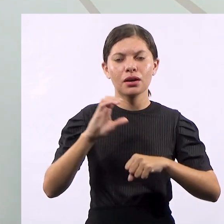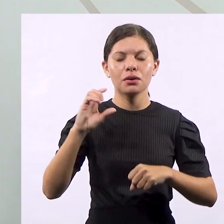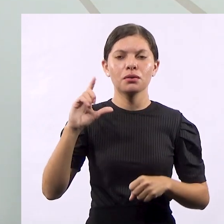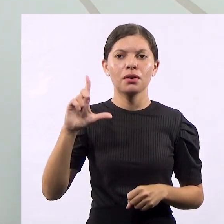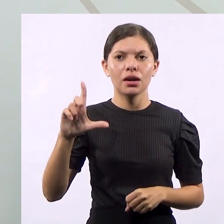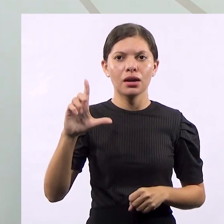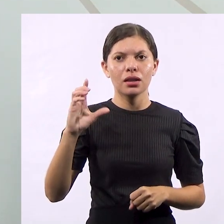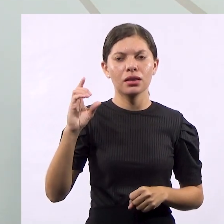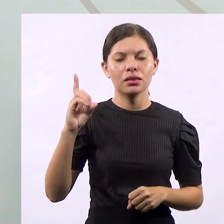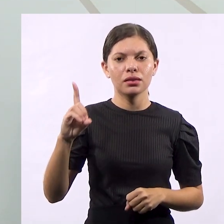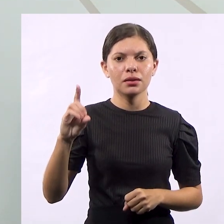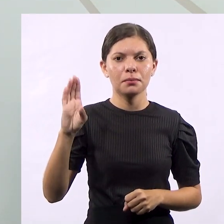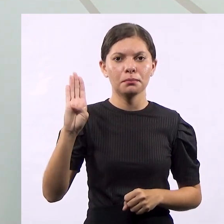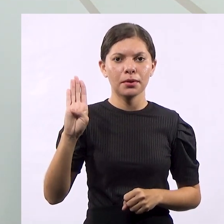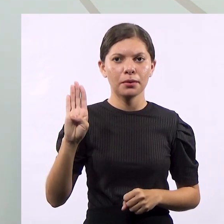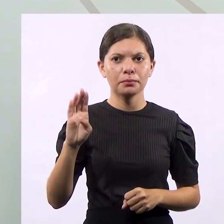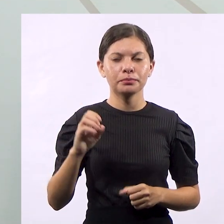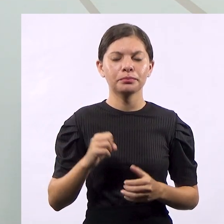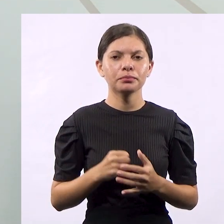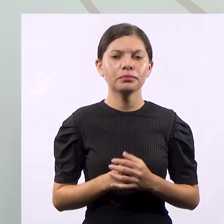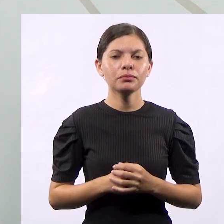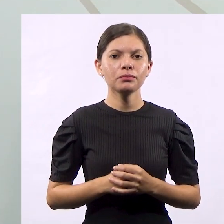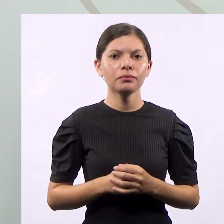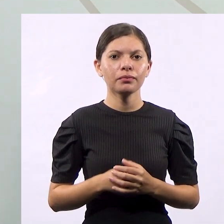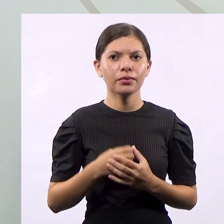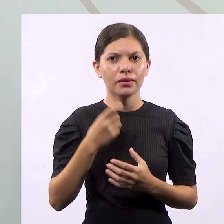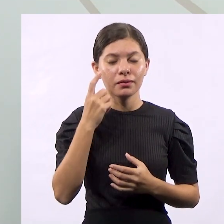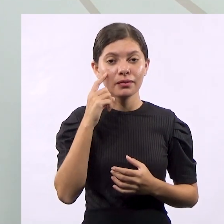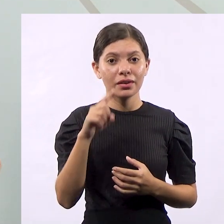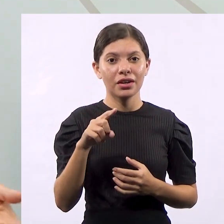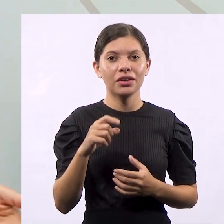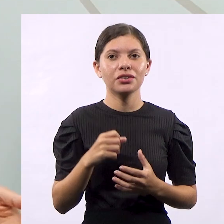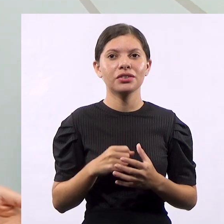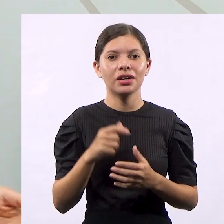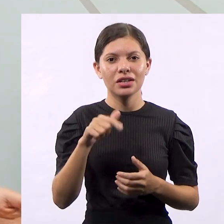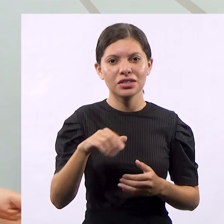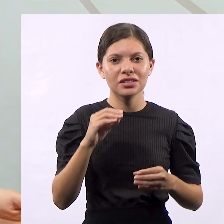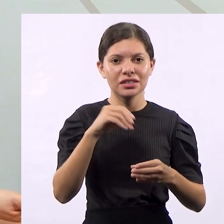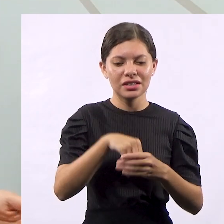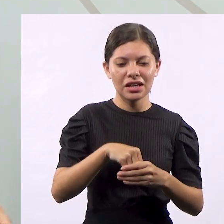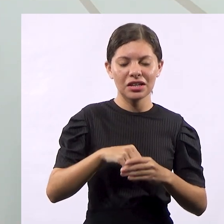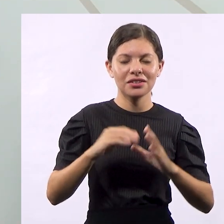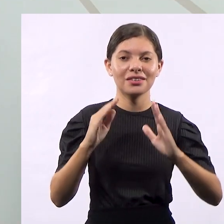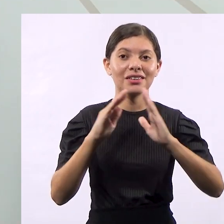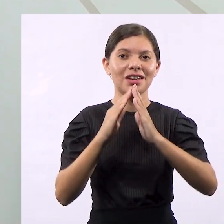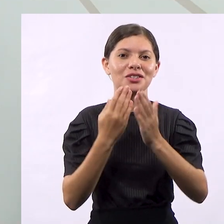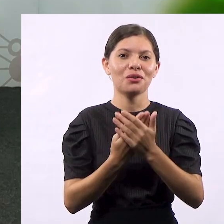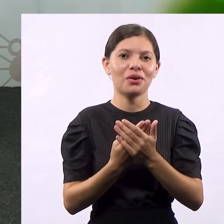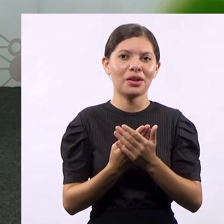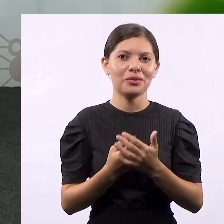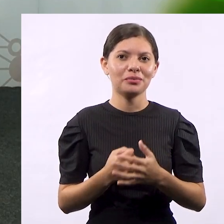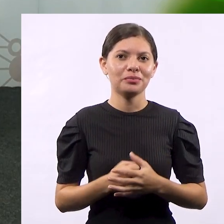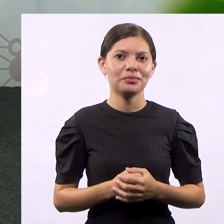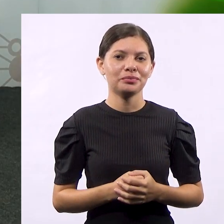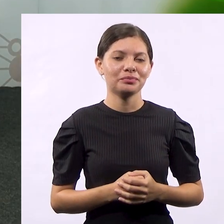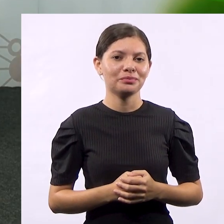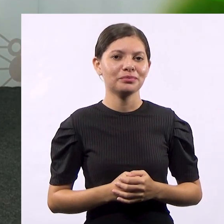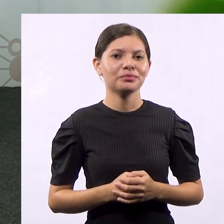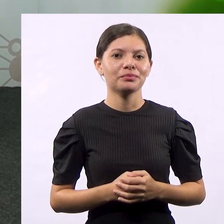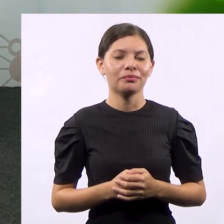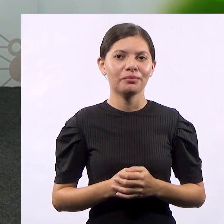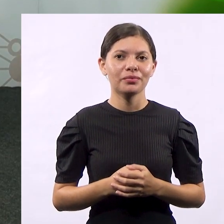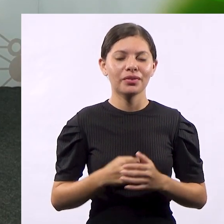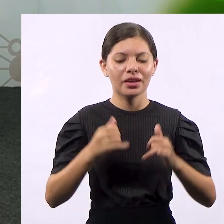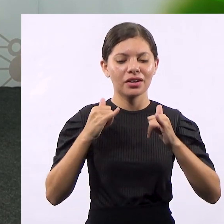princípio da LDB, e isso faz com que a gente realmente veja de fato isso acontecendo na escola, gente. Essa forma